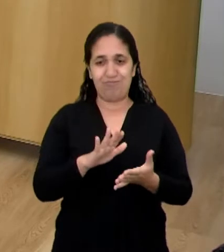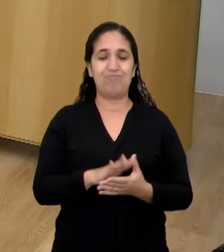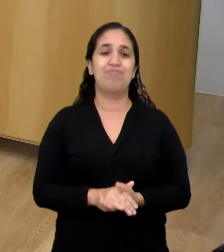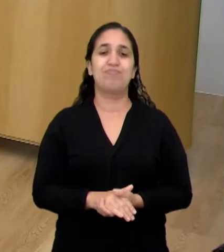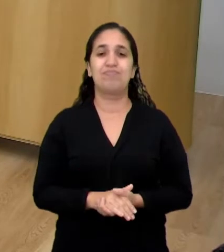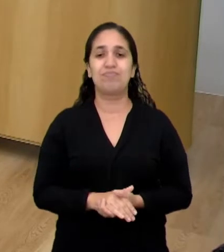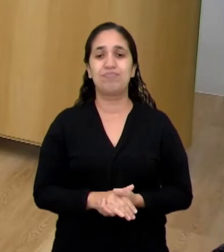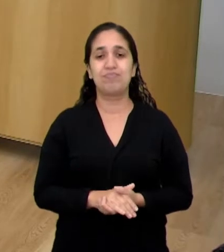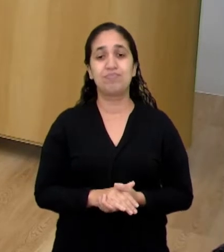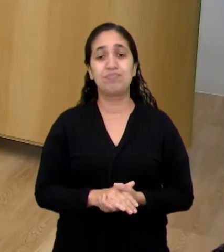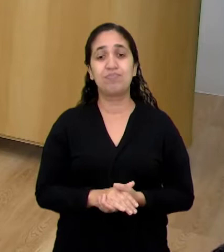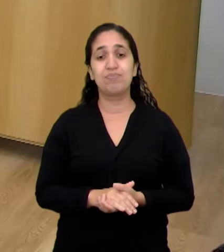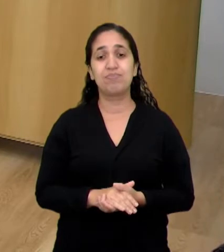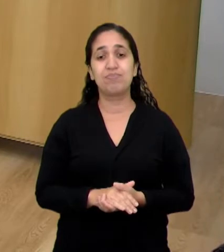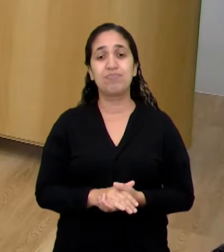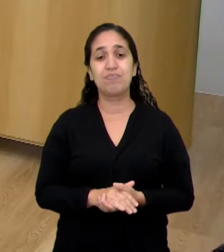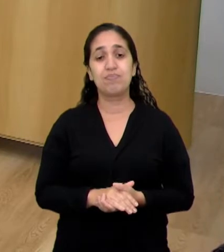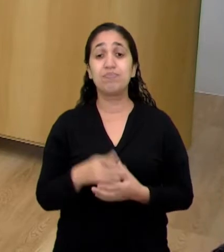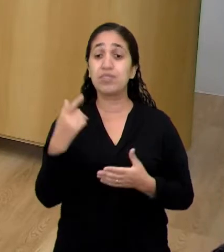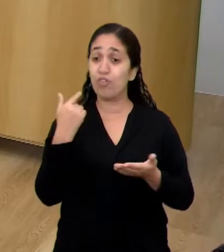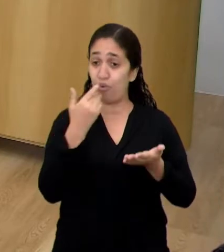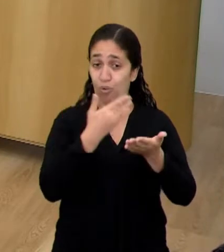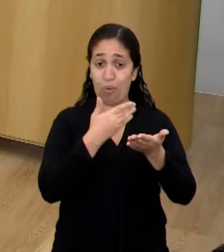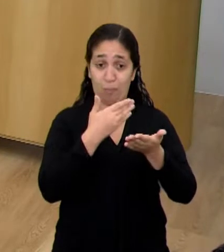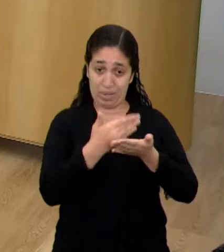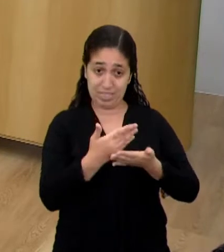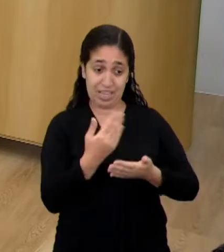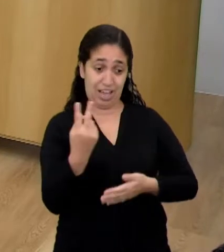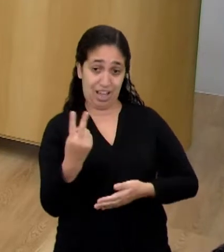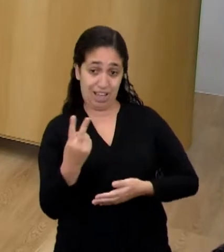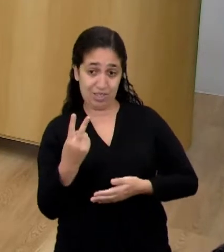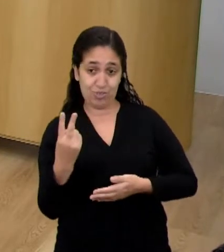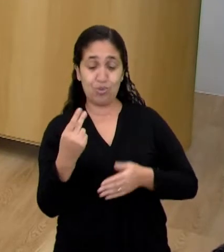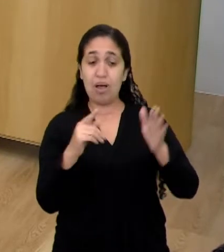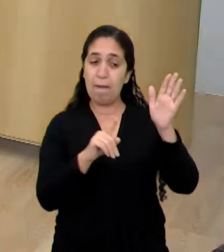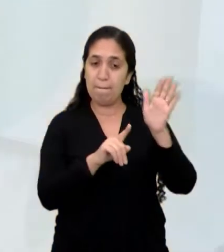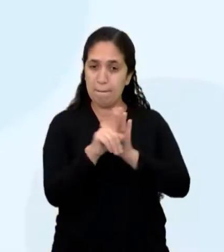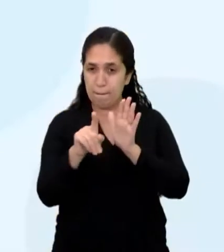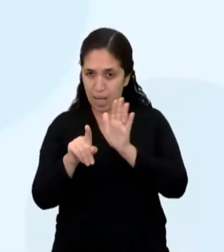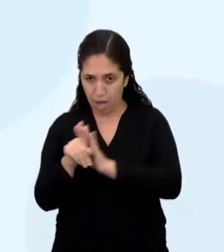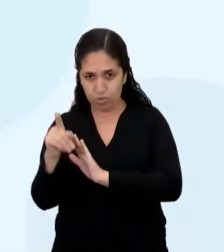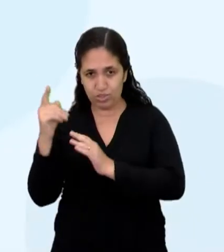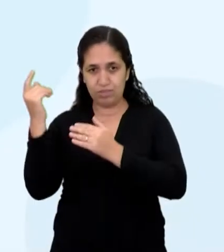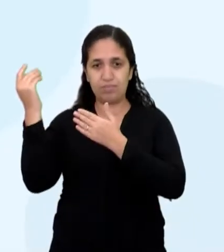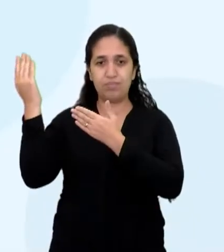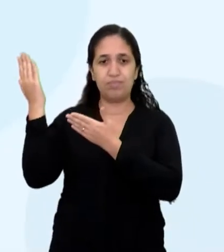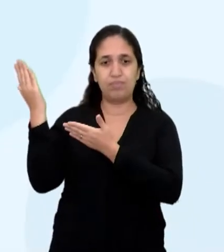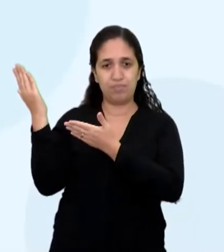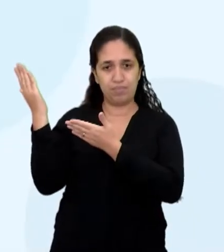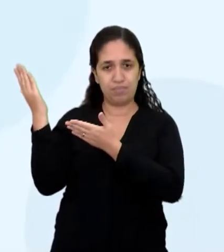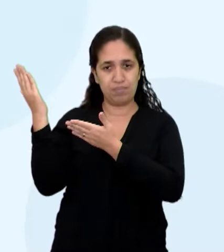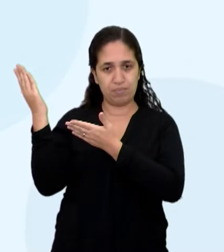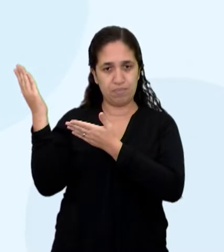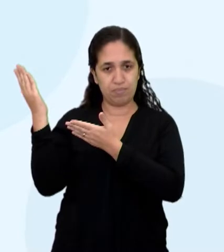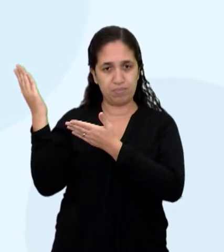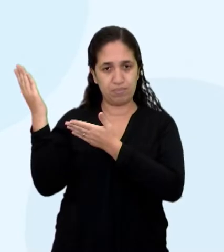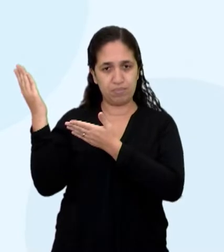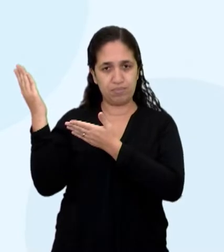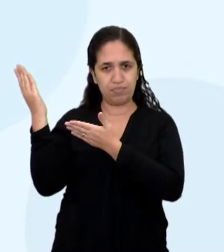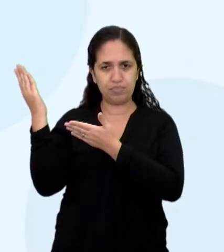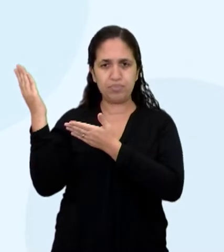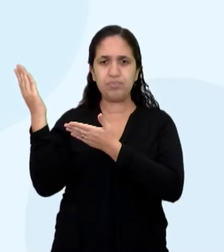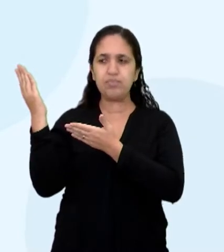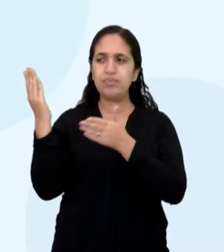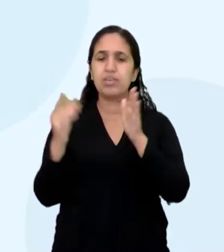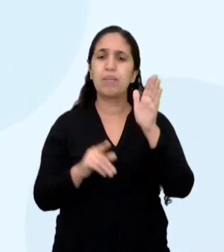Vamos ver o que vai começar? Olha então, eu vou começar com elas aqui com perguntas norteadoras. Olha lá, vamos ver como que fica. Então, a pergunta